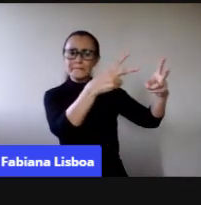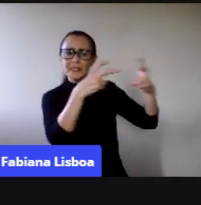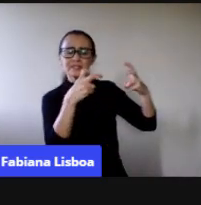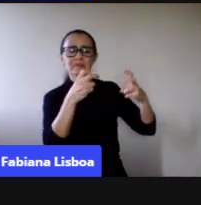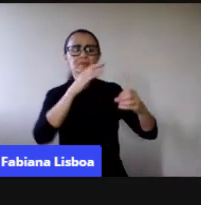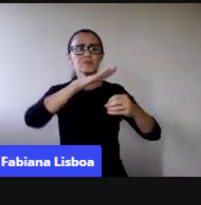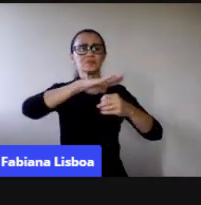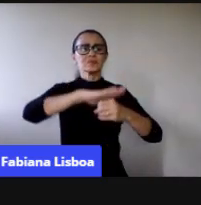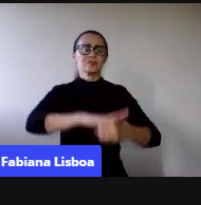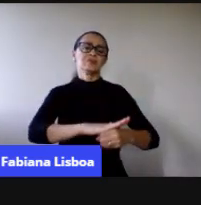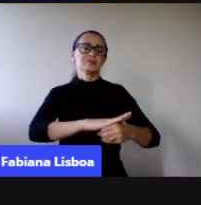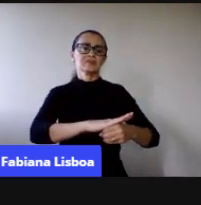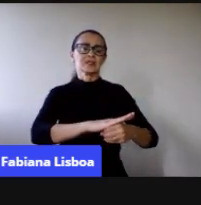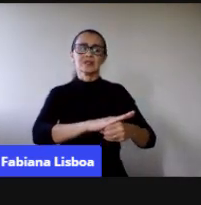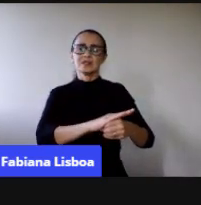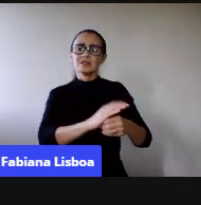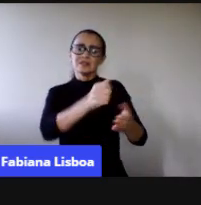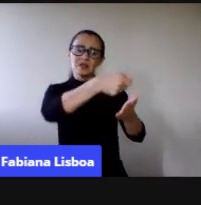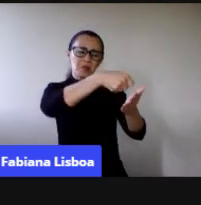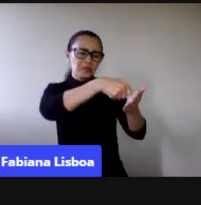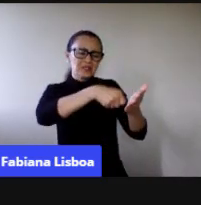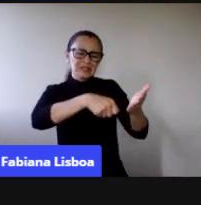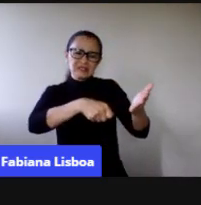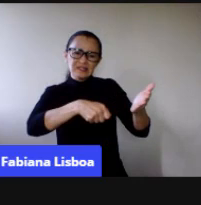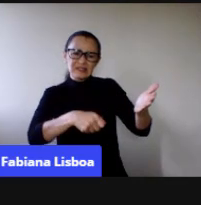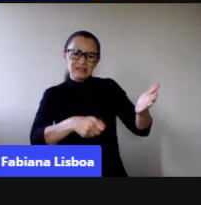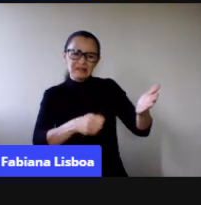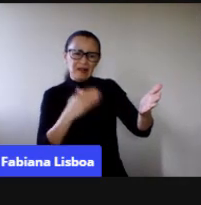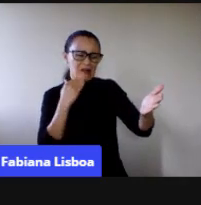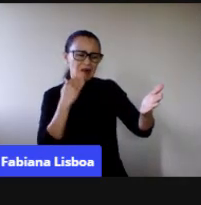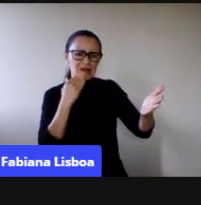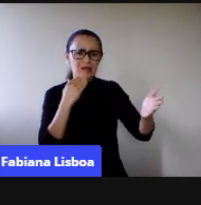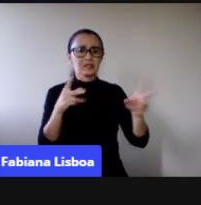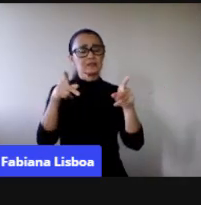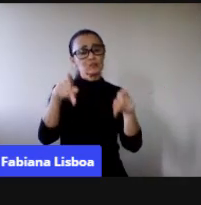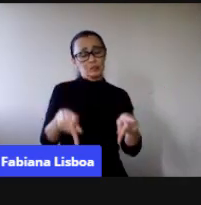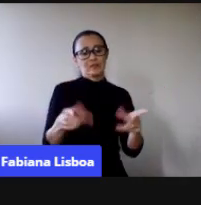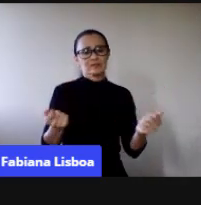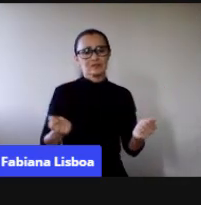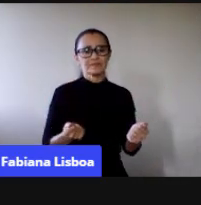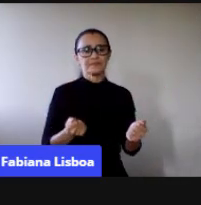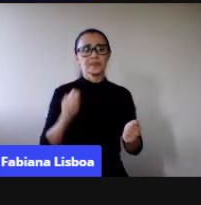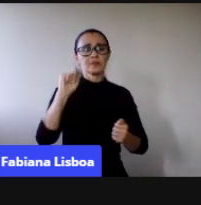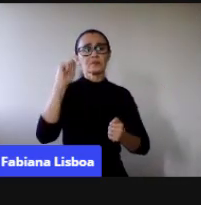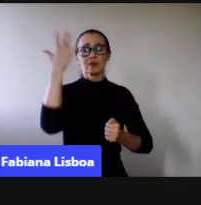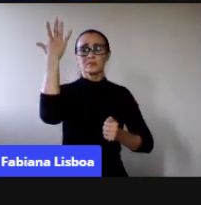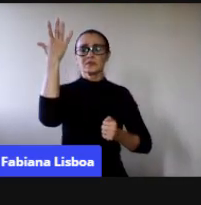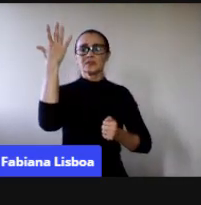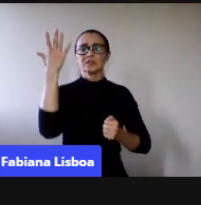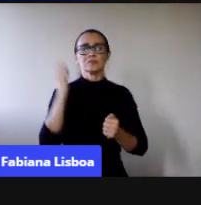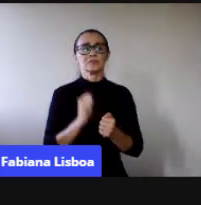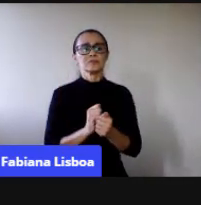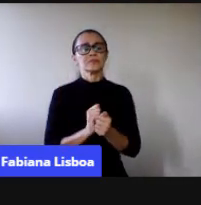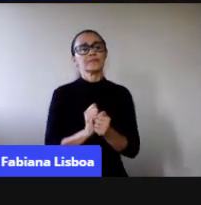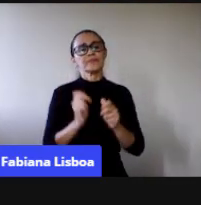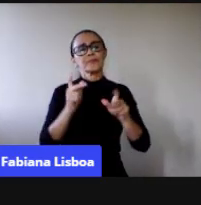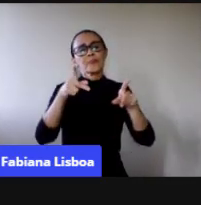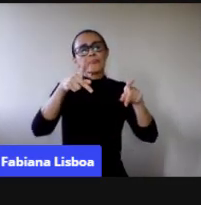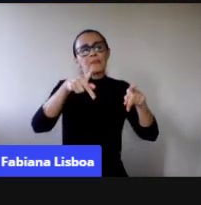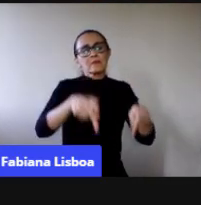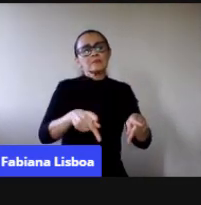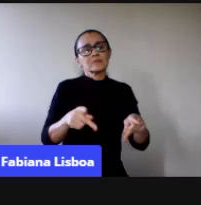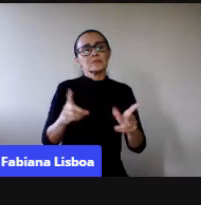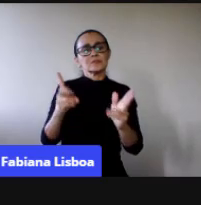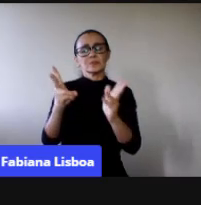de uma escrita estereotipada e distorcida sobre os diferentes povos. Então, o que aconteceu, né? Os povos indígenas, eles têm